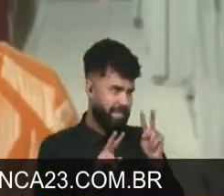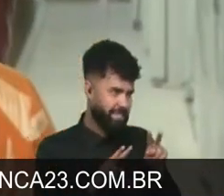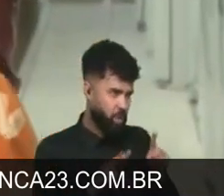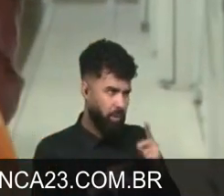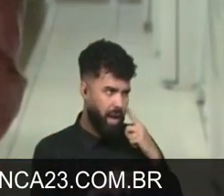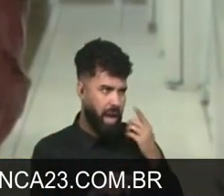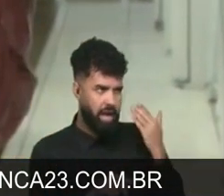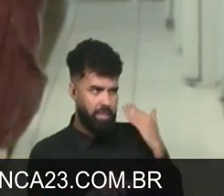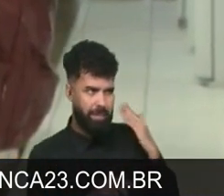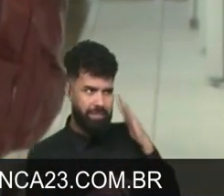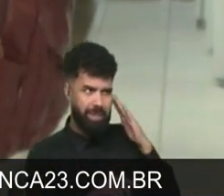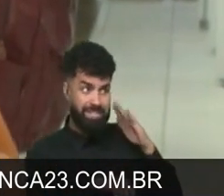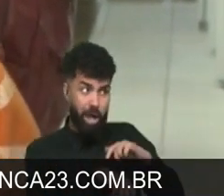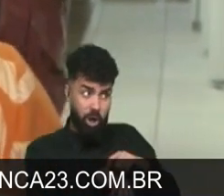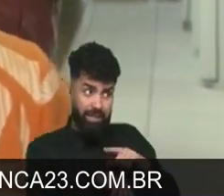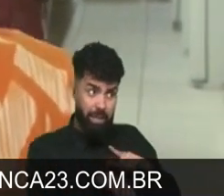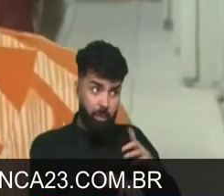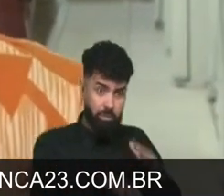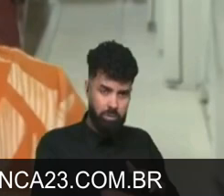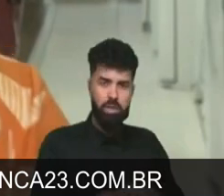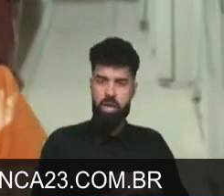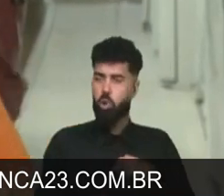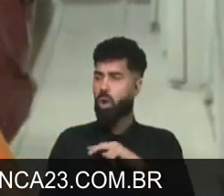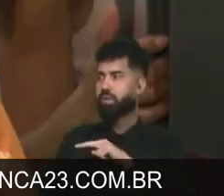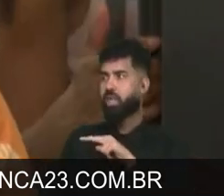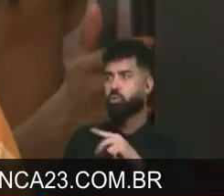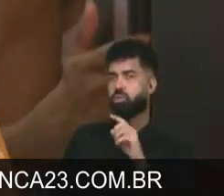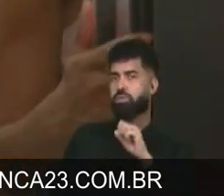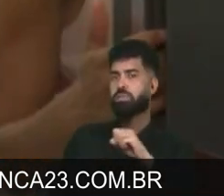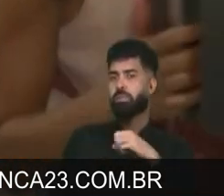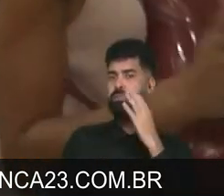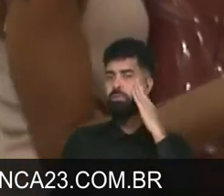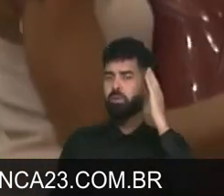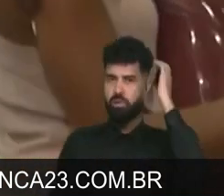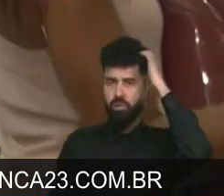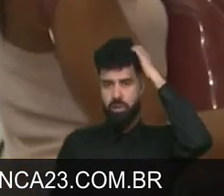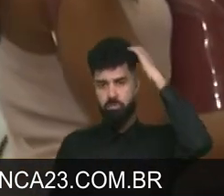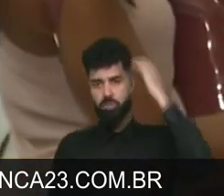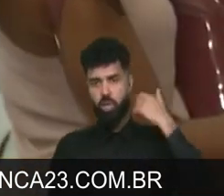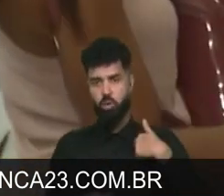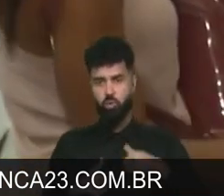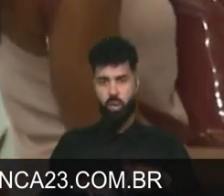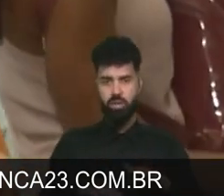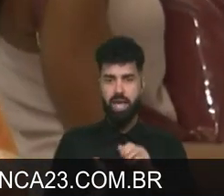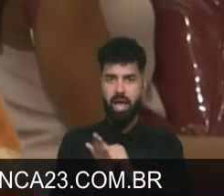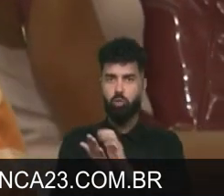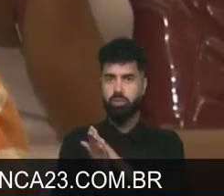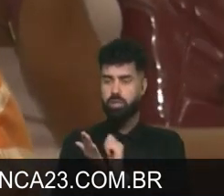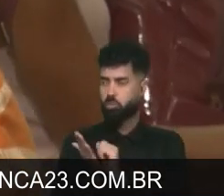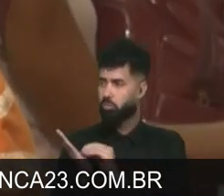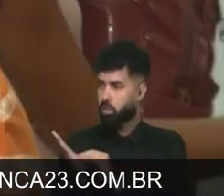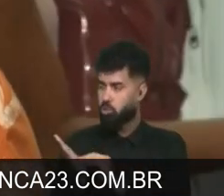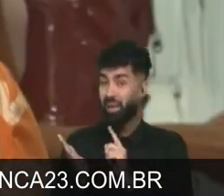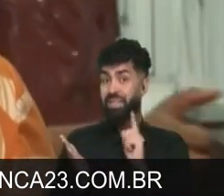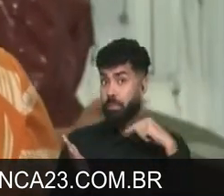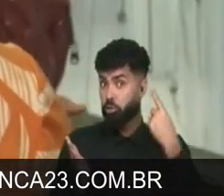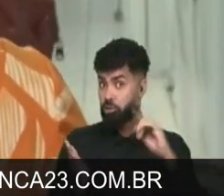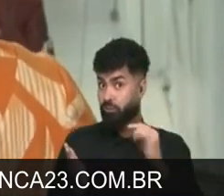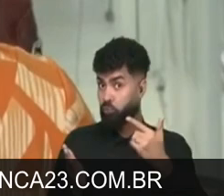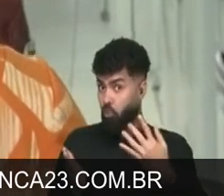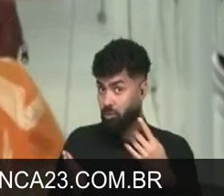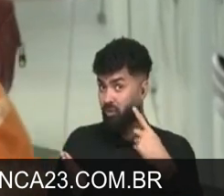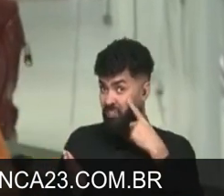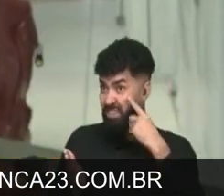promoção? Sim, fico bastante atenta. E já estou aqui com minha agenda aqui anotando para ver se realmente vai